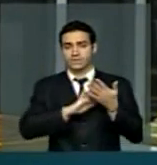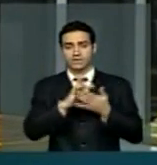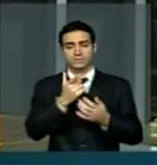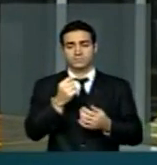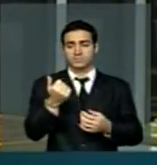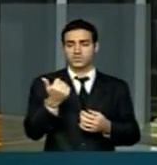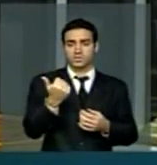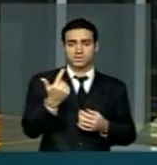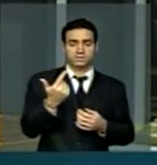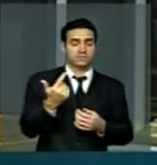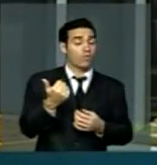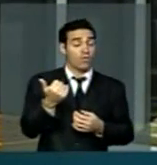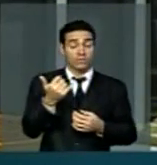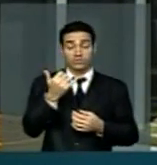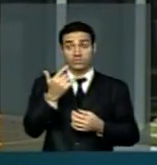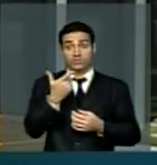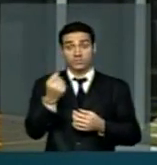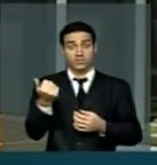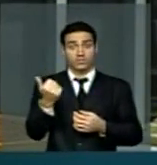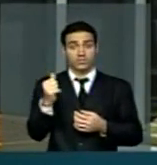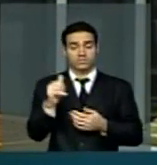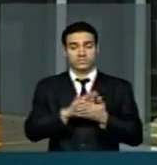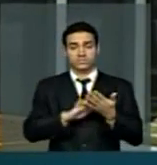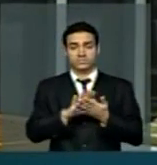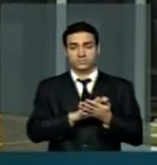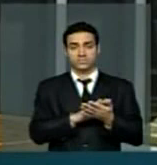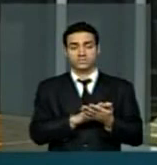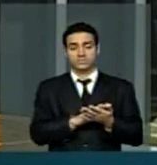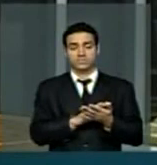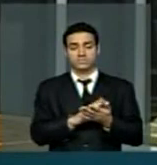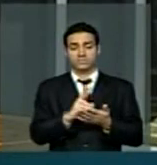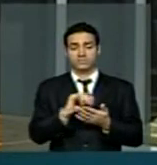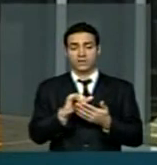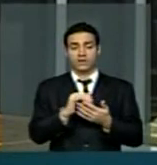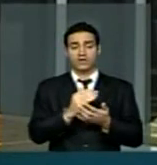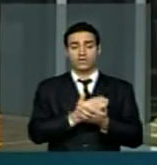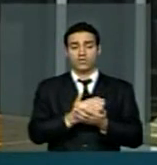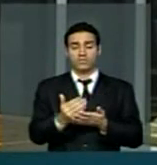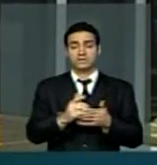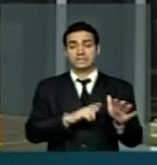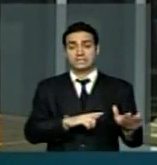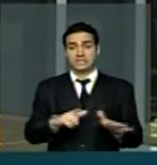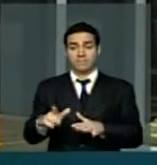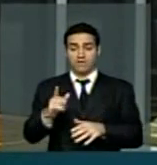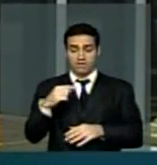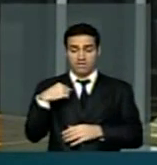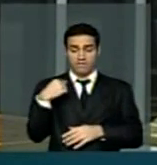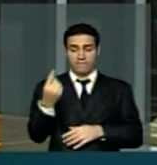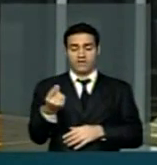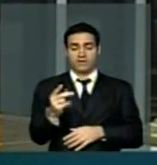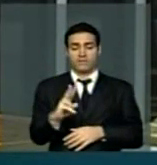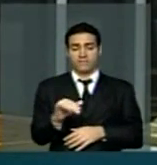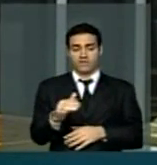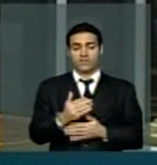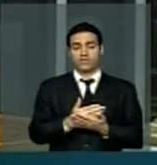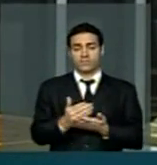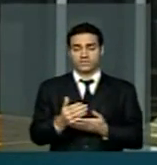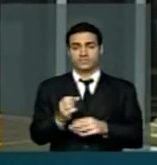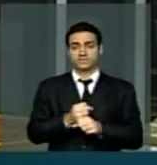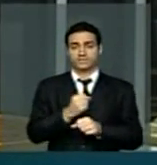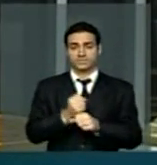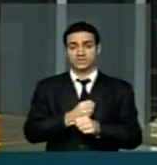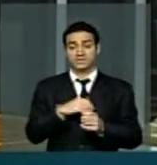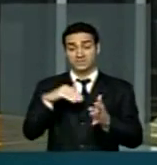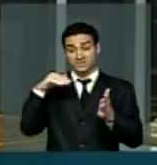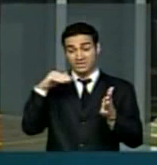2011, e nós deveremos começar na próxima semana, já no final